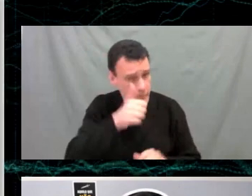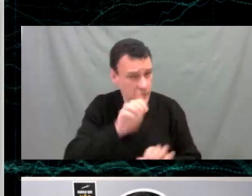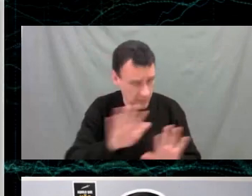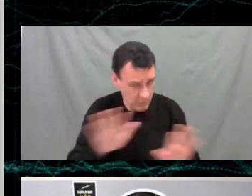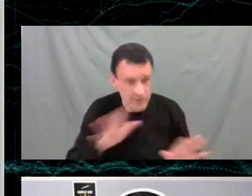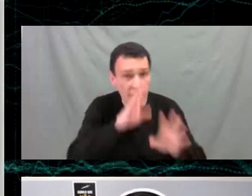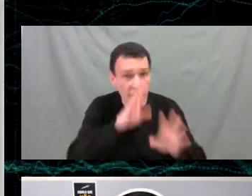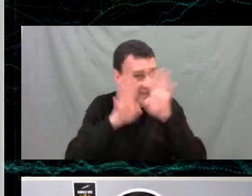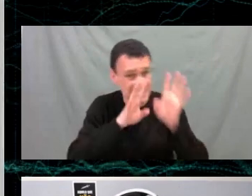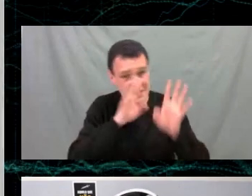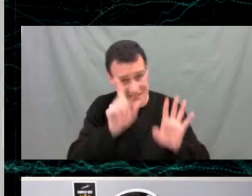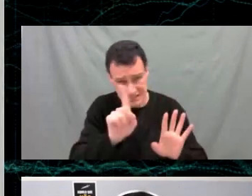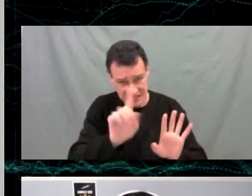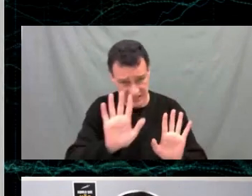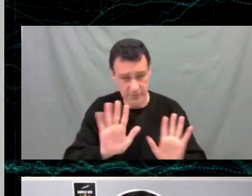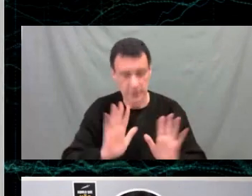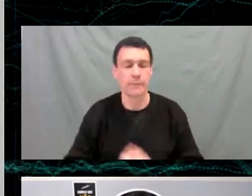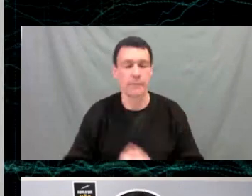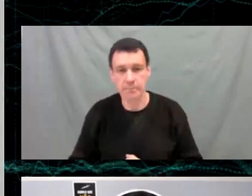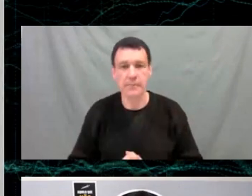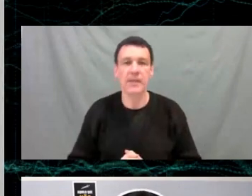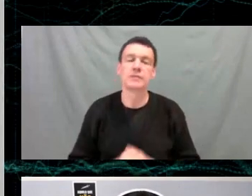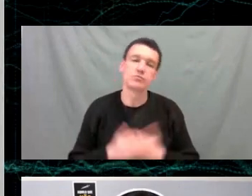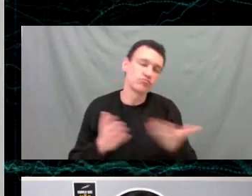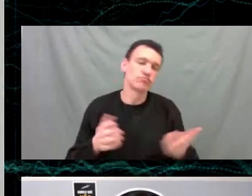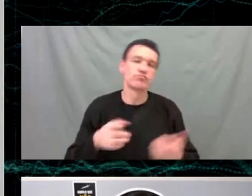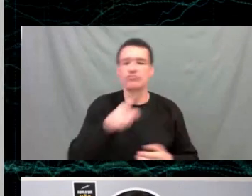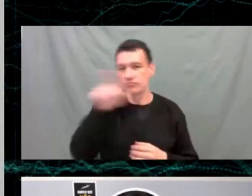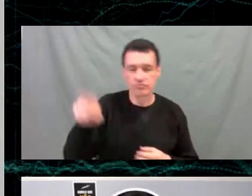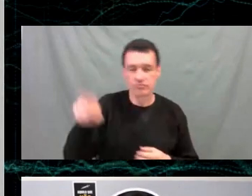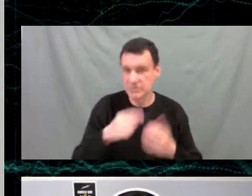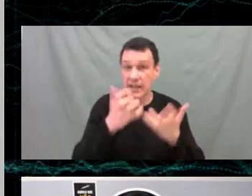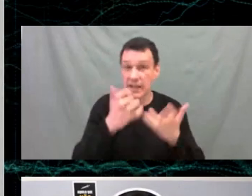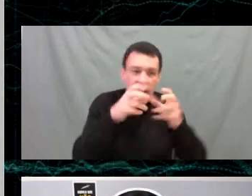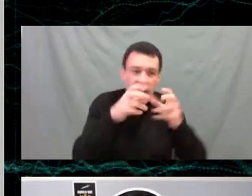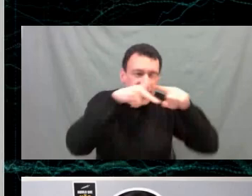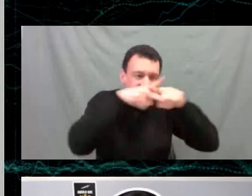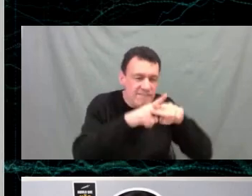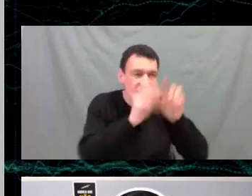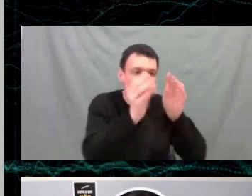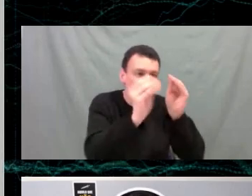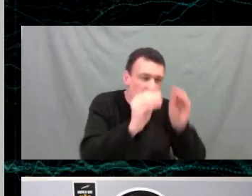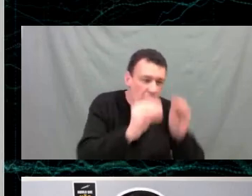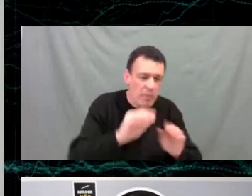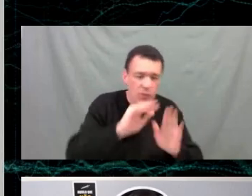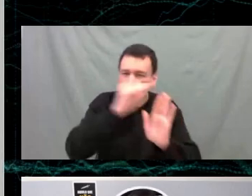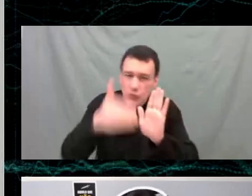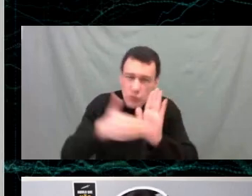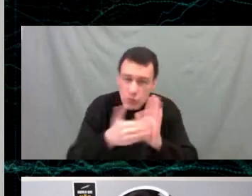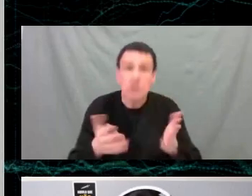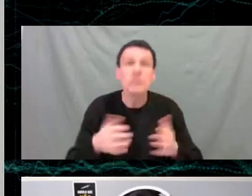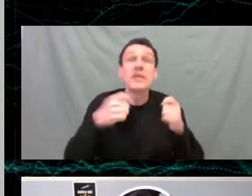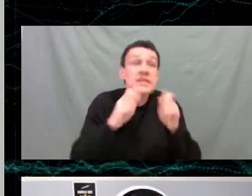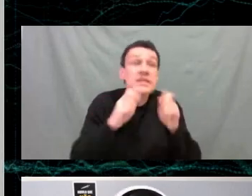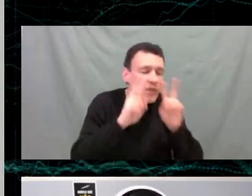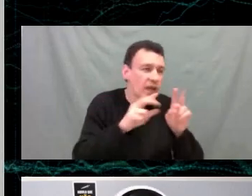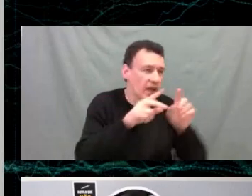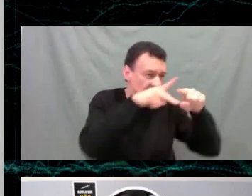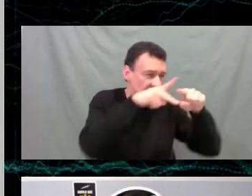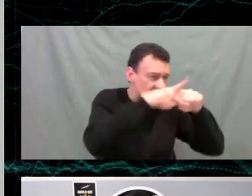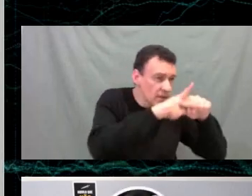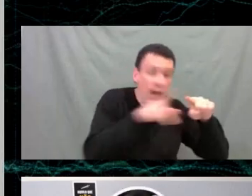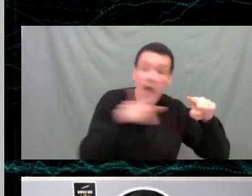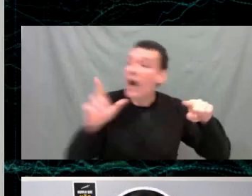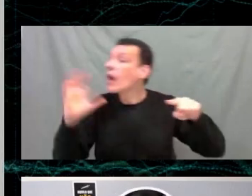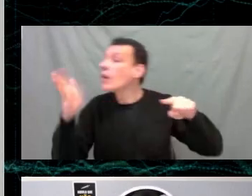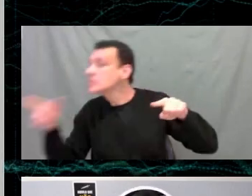é aqui que você vai ver, então, quem for instalar, já observa, se acostuma com isso, observa o comportamento, tem muitos outros gráficos, eu não vou